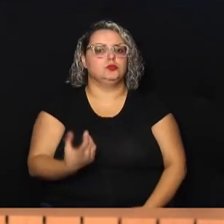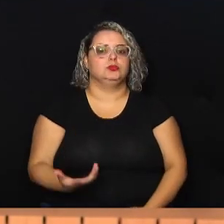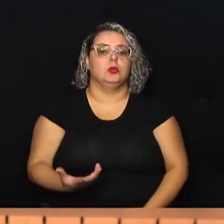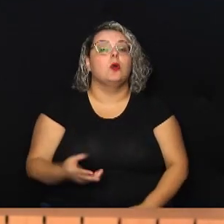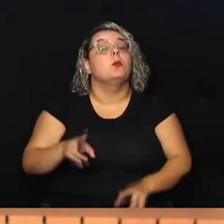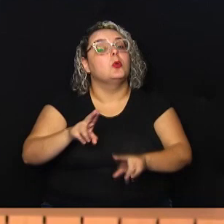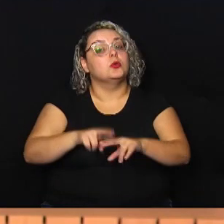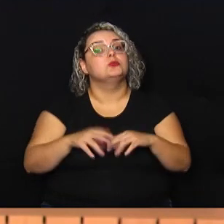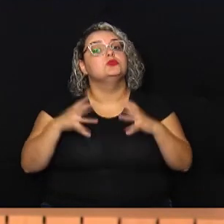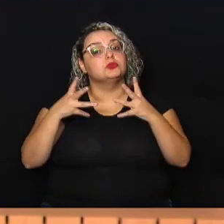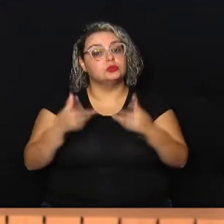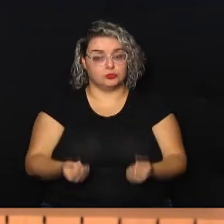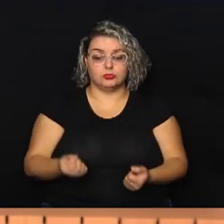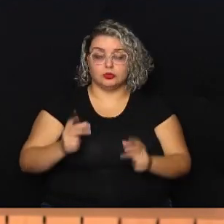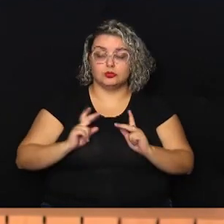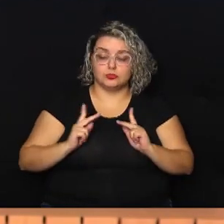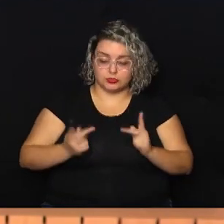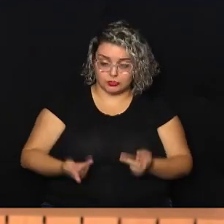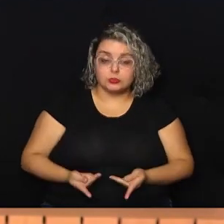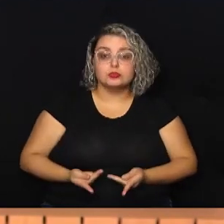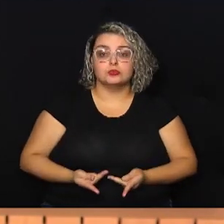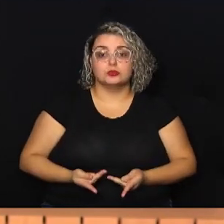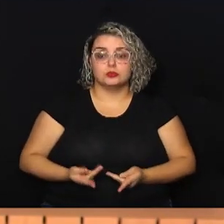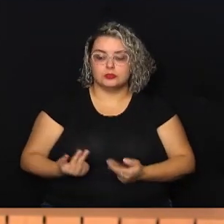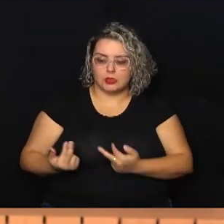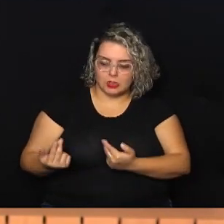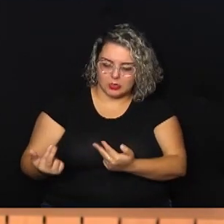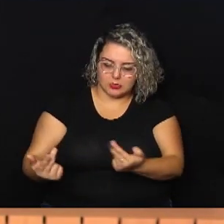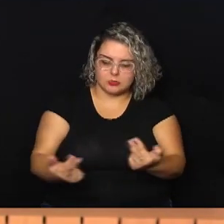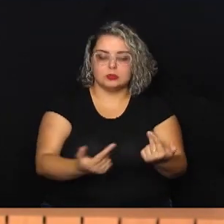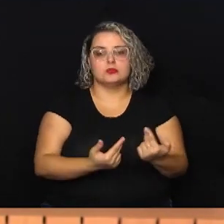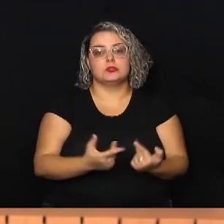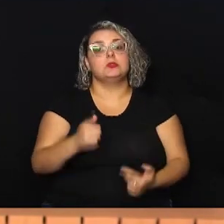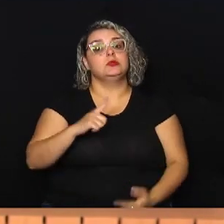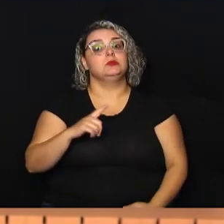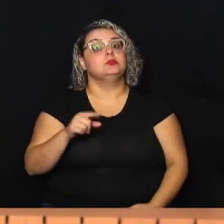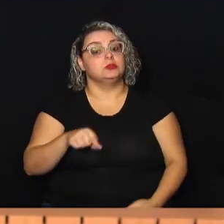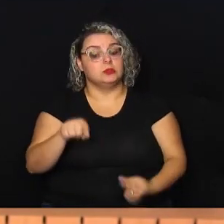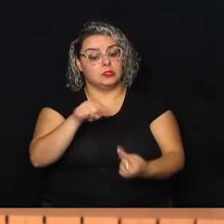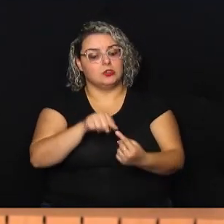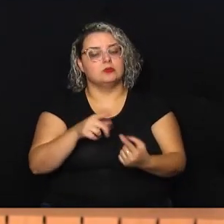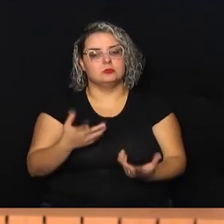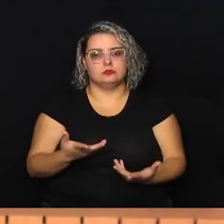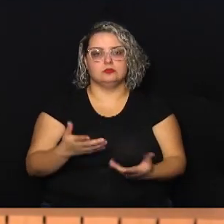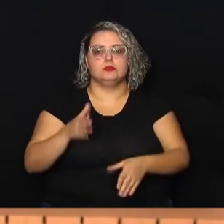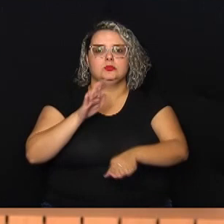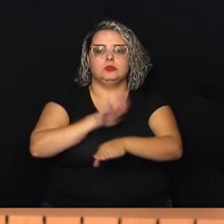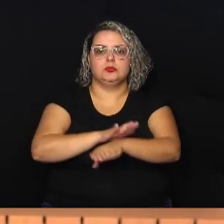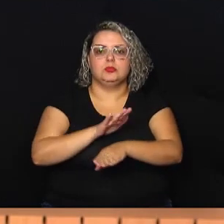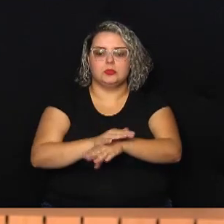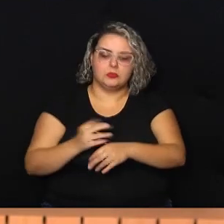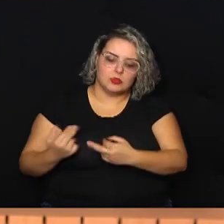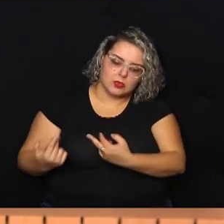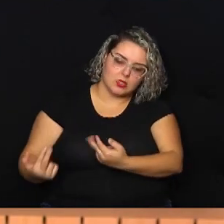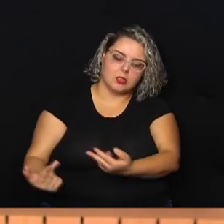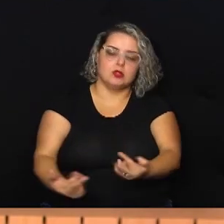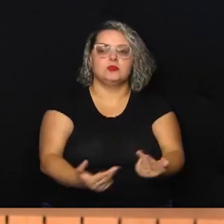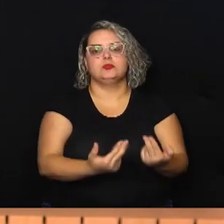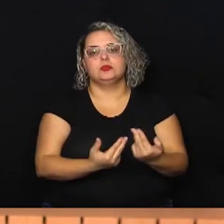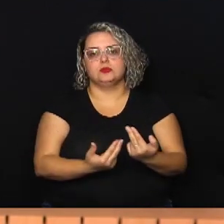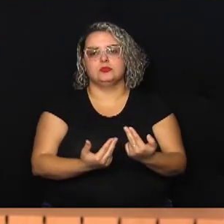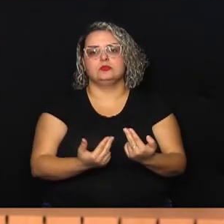Portanto, todos os seres humanos são irmãos e têm o objetivo de cooperar harmoniosamente entre